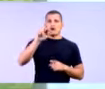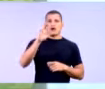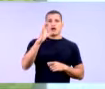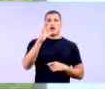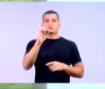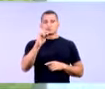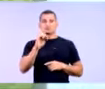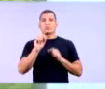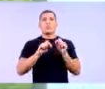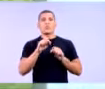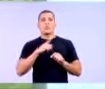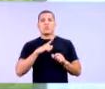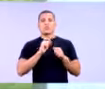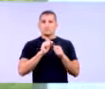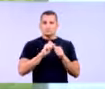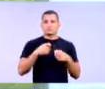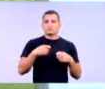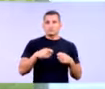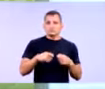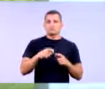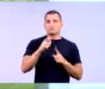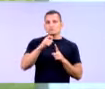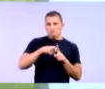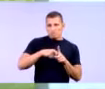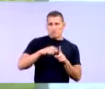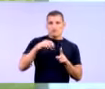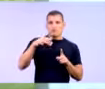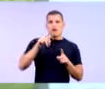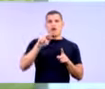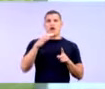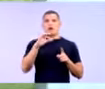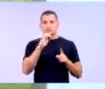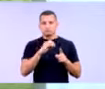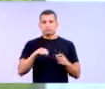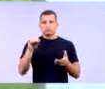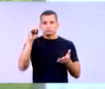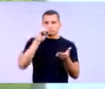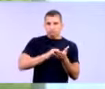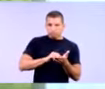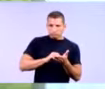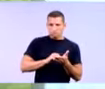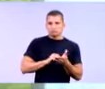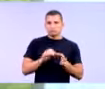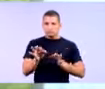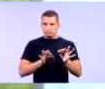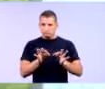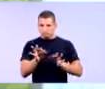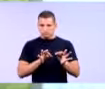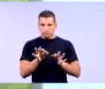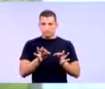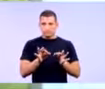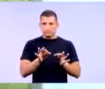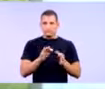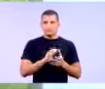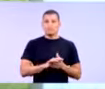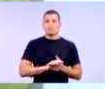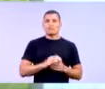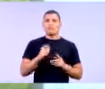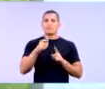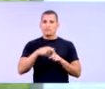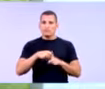mês de março? No mês de março todinho eu tenho que fazer o levantamento teórico da minha pesquisa. No mês de